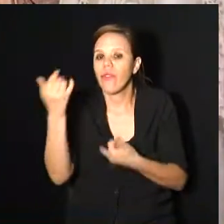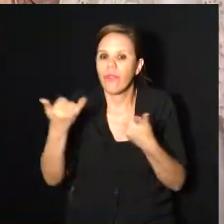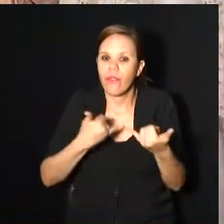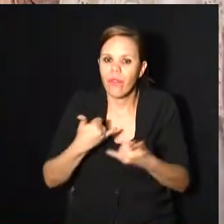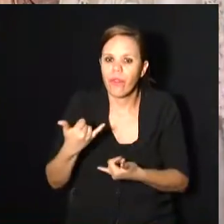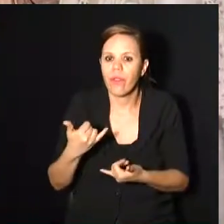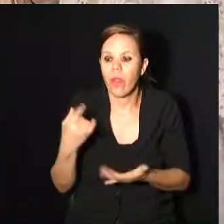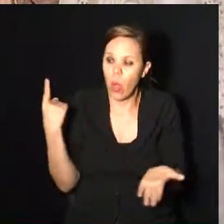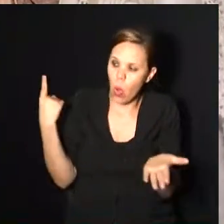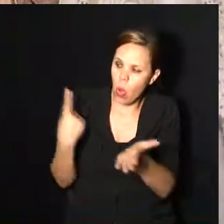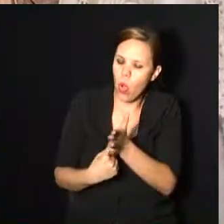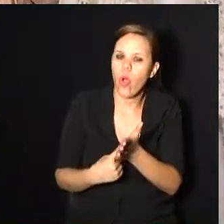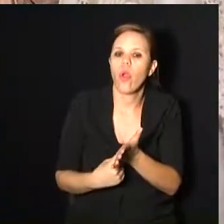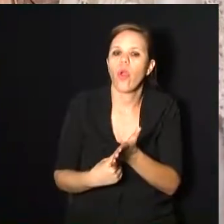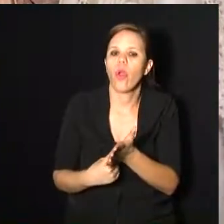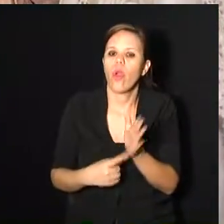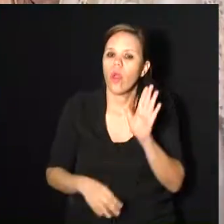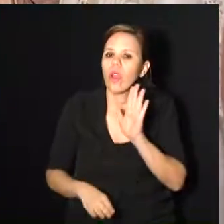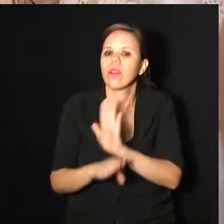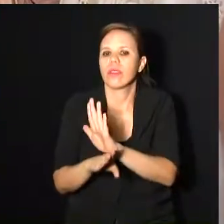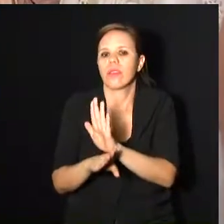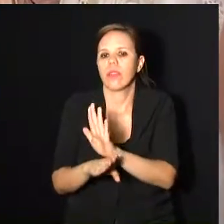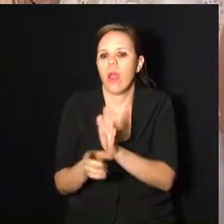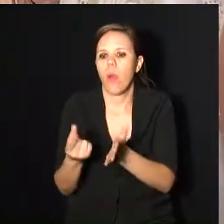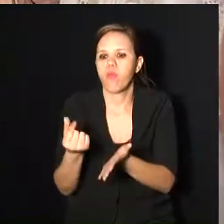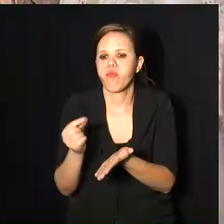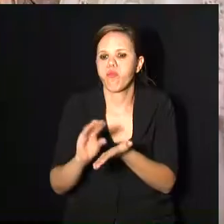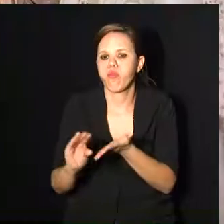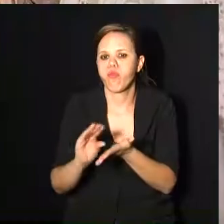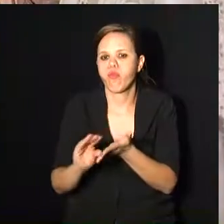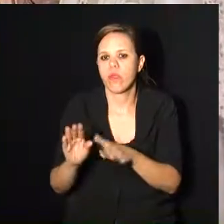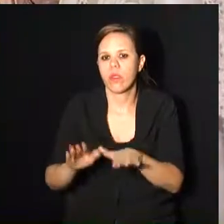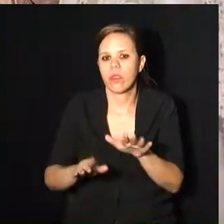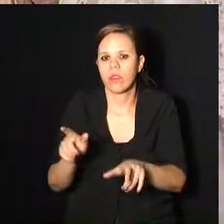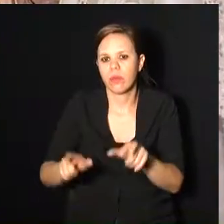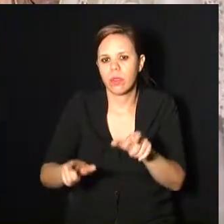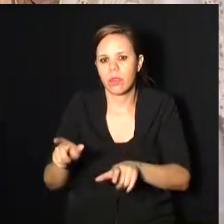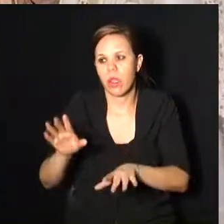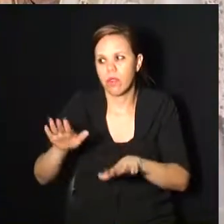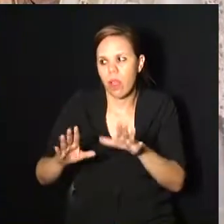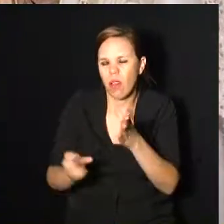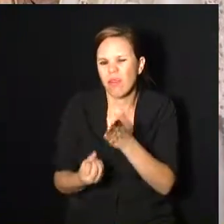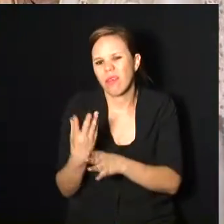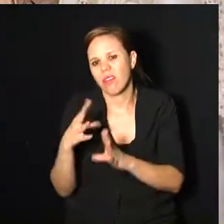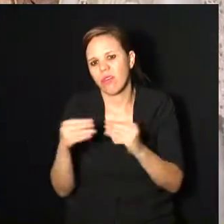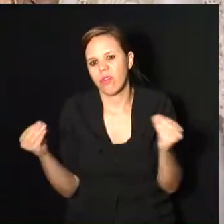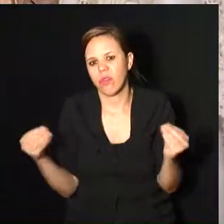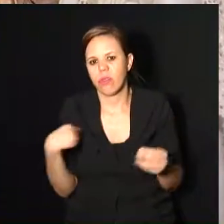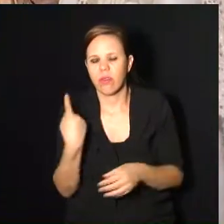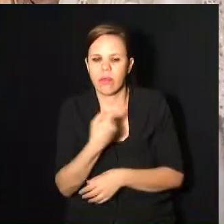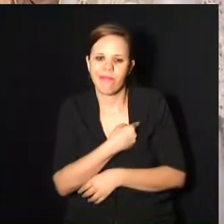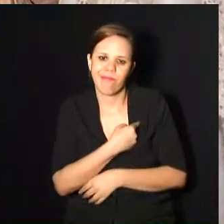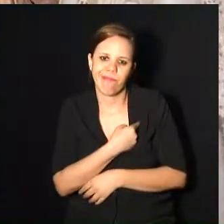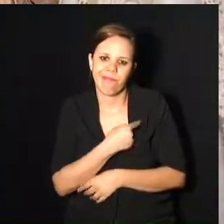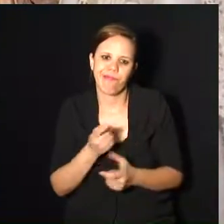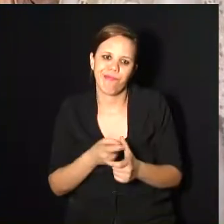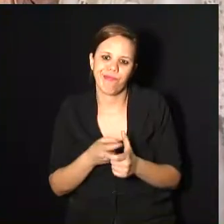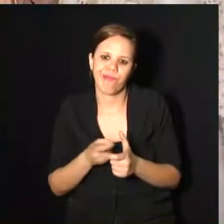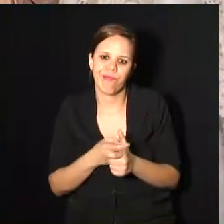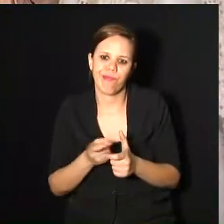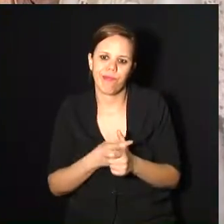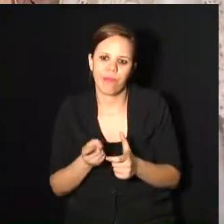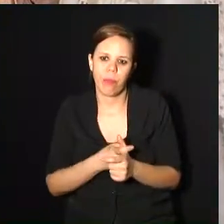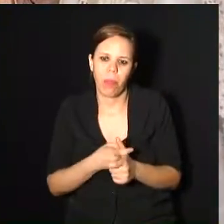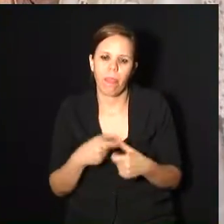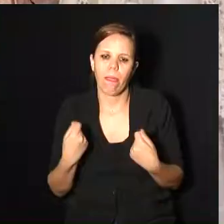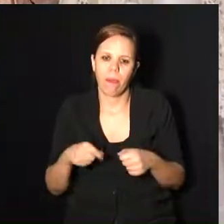se comprometeram em estar nos ajudando financeiramente, essas pessoas somem. E aí, nós ficamos com a dívida e